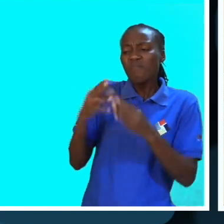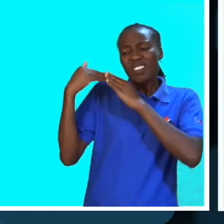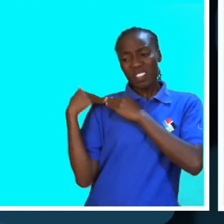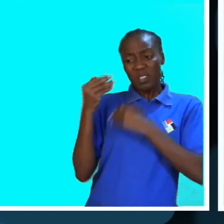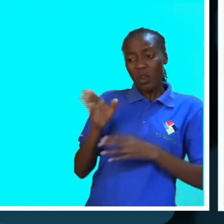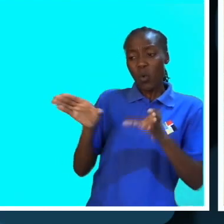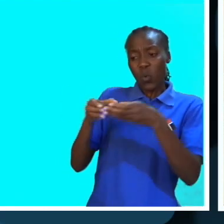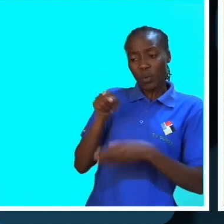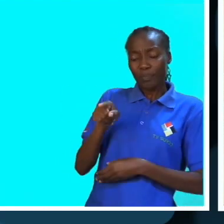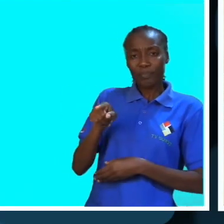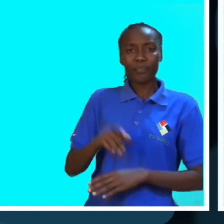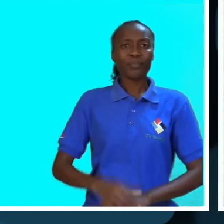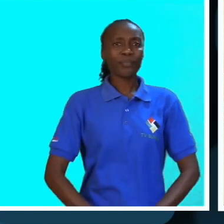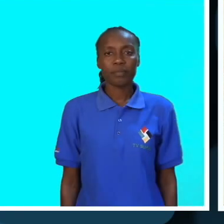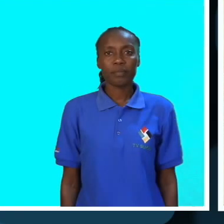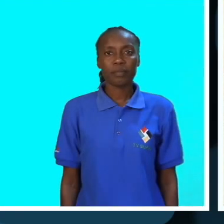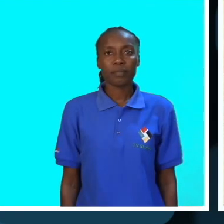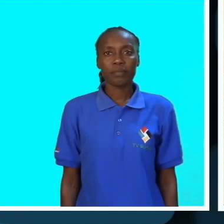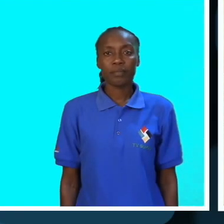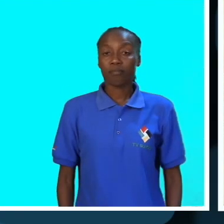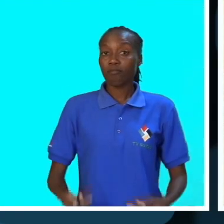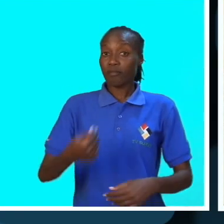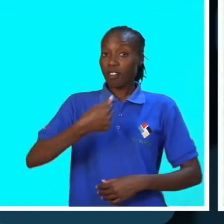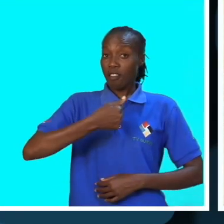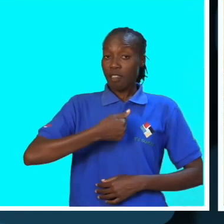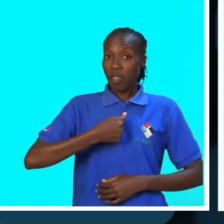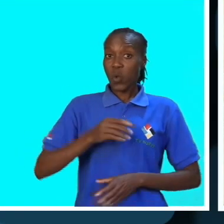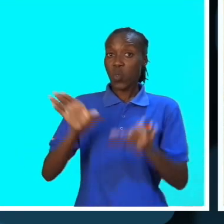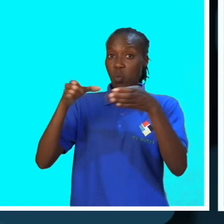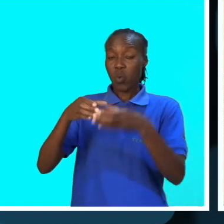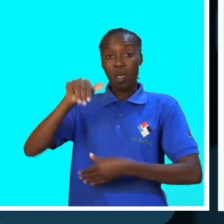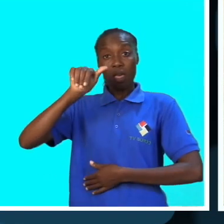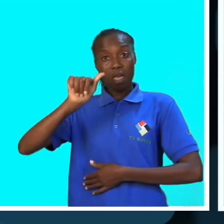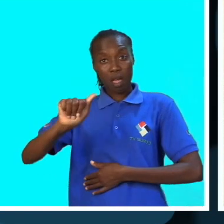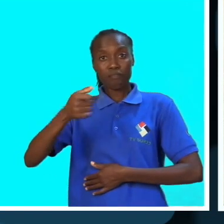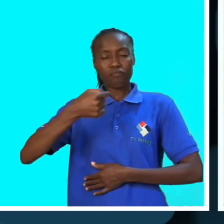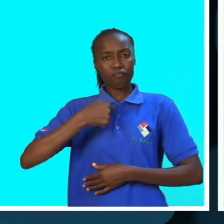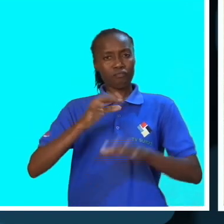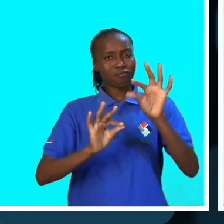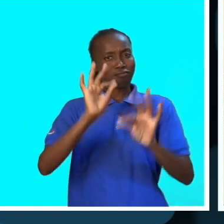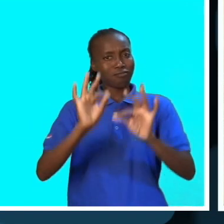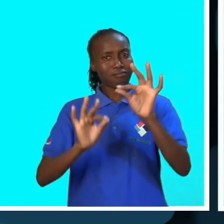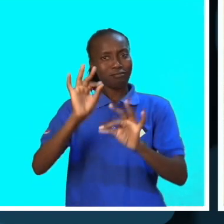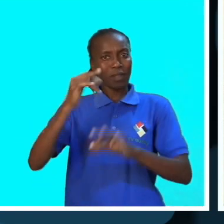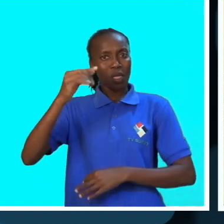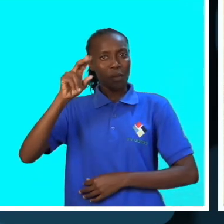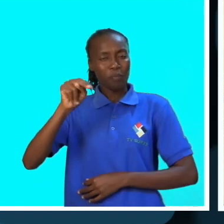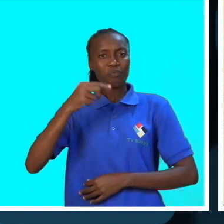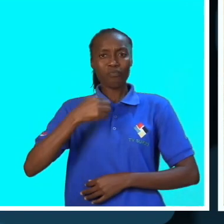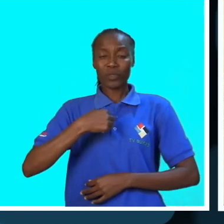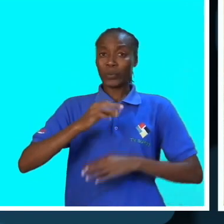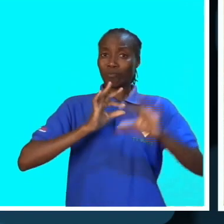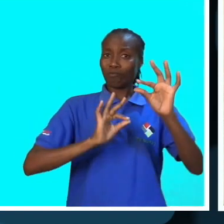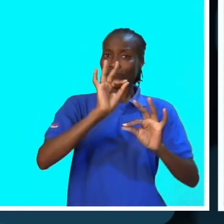Qual é a sua função na banda? Sou músico A, noto os tons. Então, eu endireto os